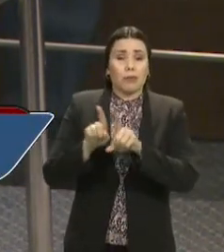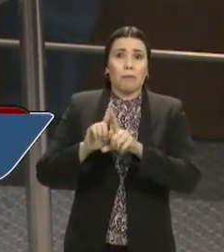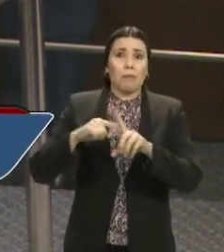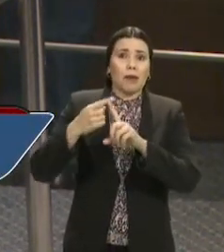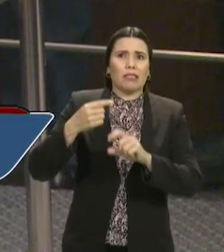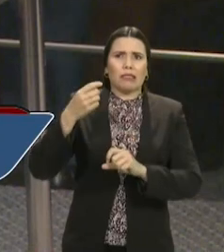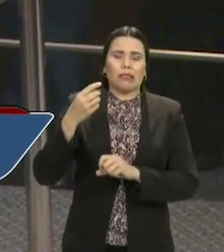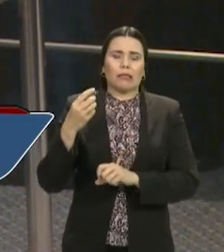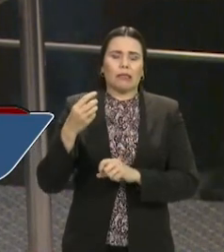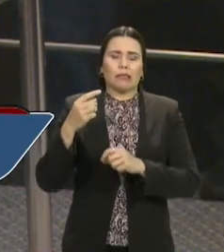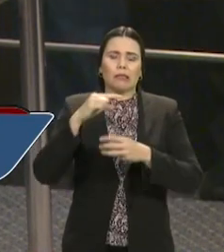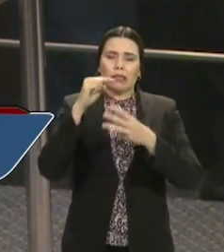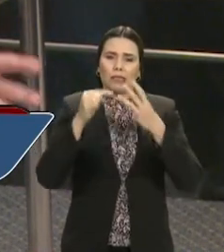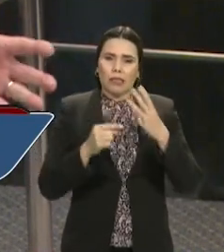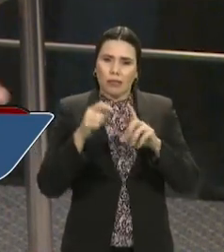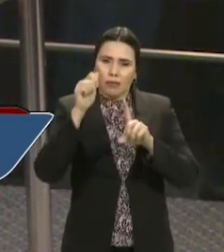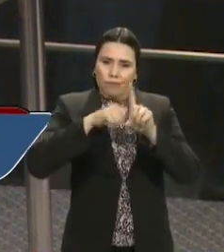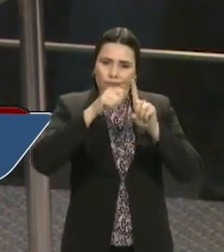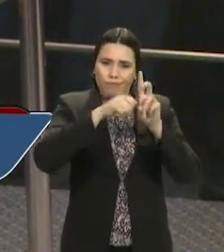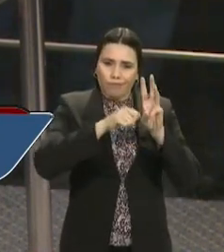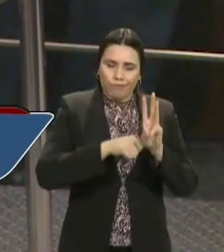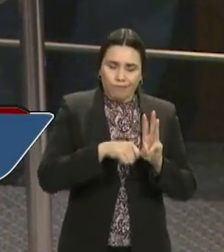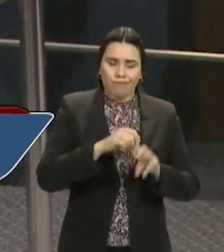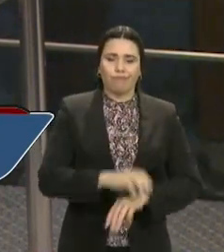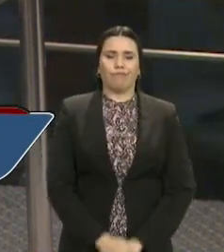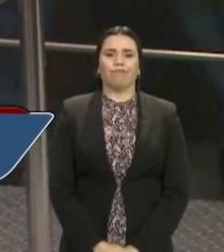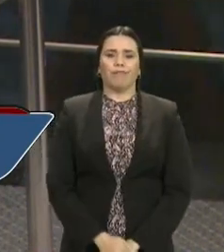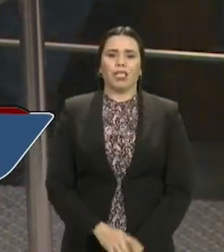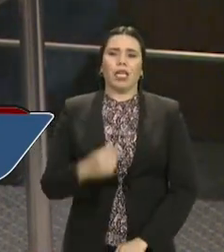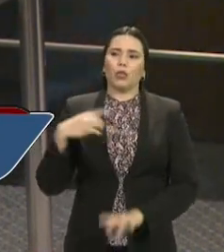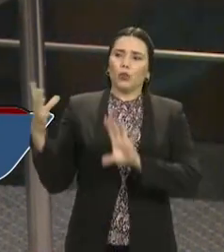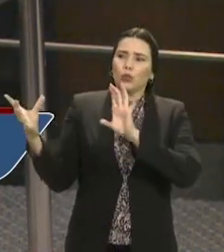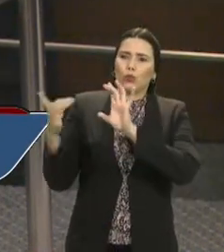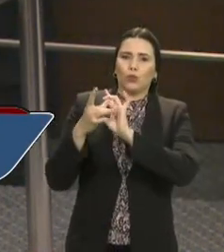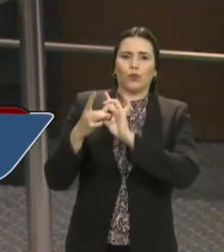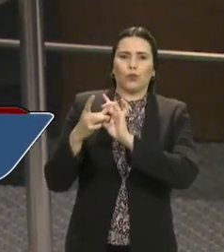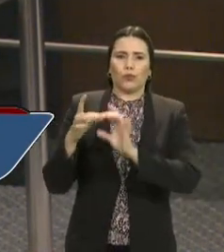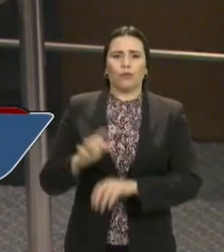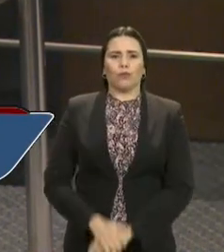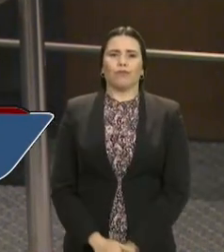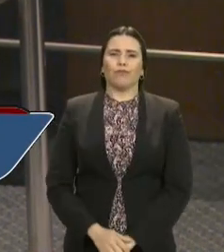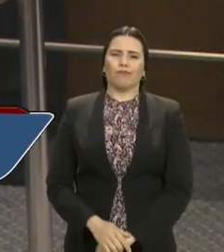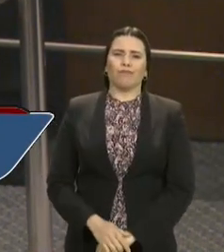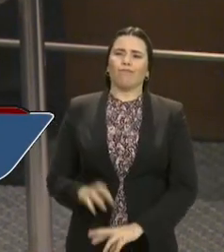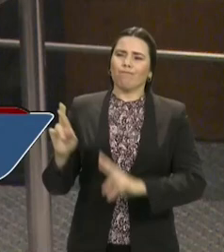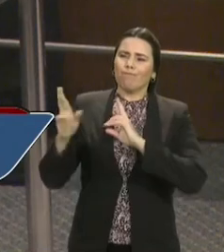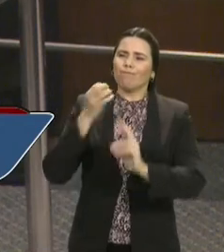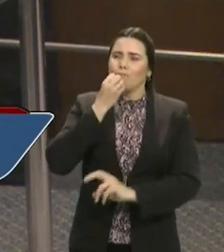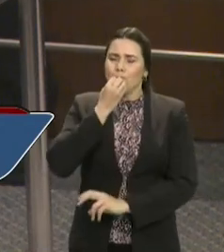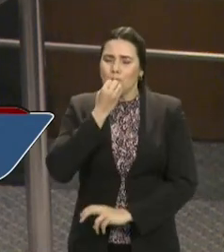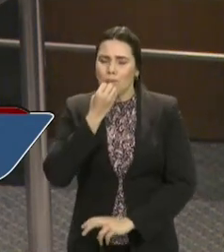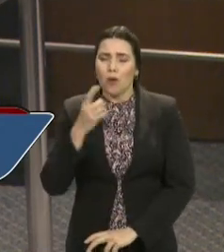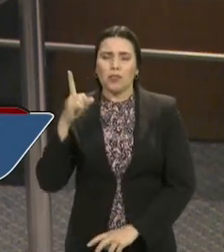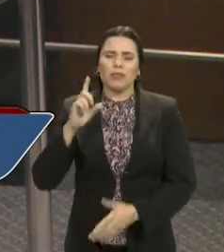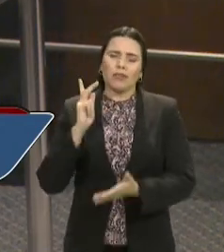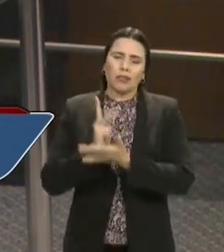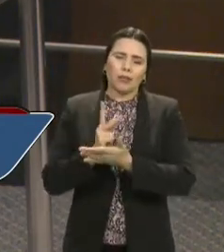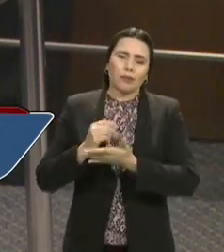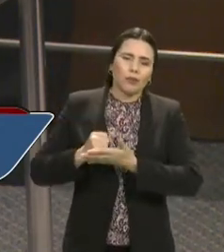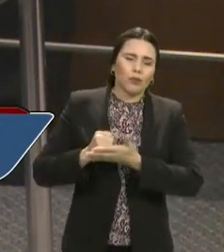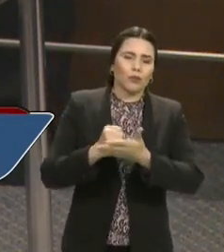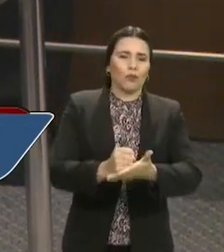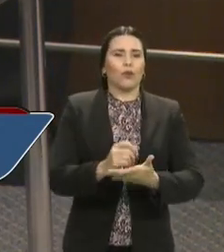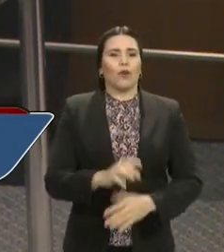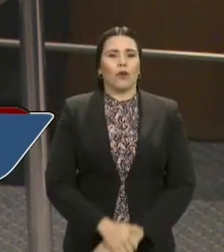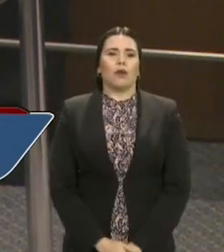nessa parceria institucional, onde fez com o nosso governo, o governo Flávio Dino, Carlos Brandão, pudesse realizar grandes programas,